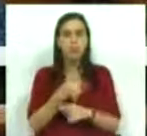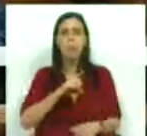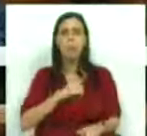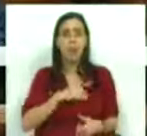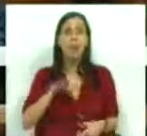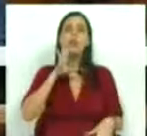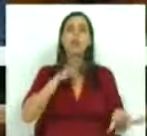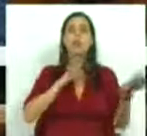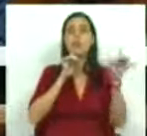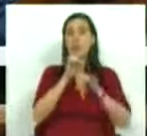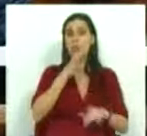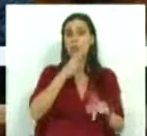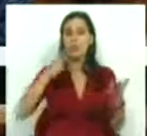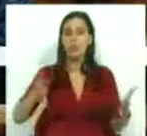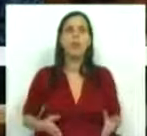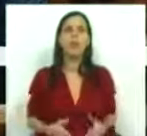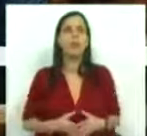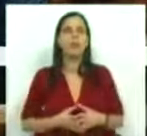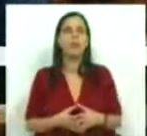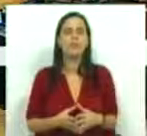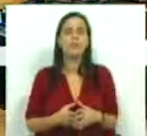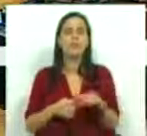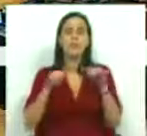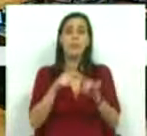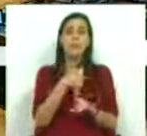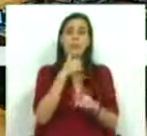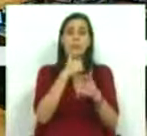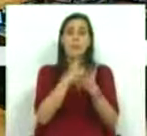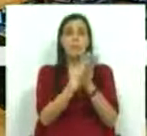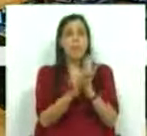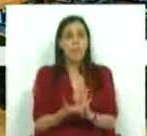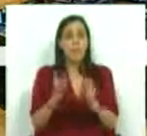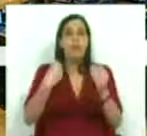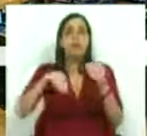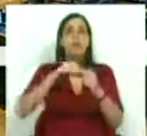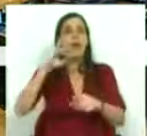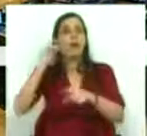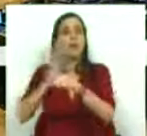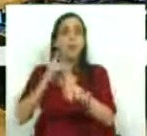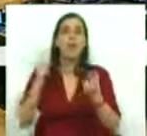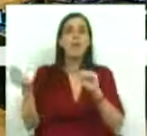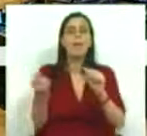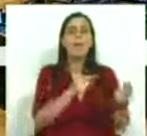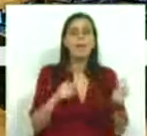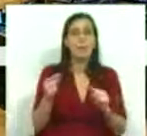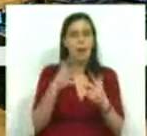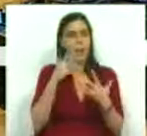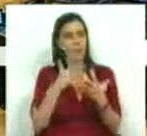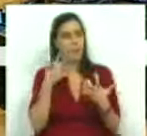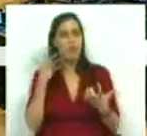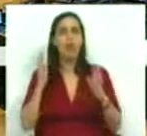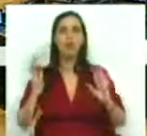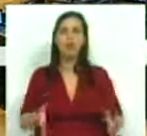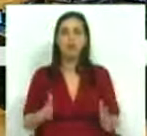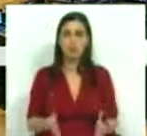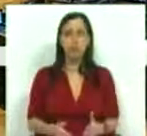Senhoras e senhores deputados, a estas medidas acrescem outras que o debate bem